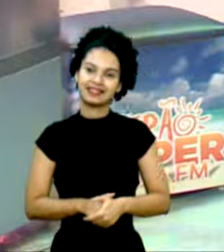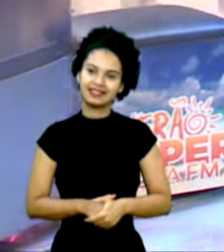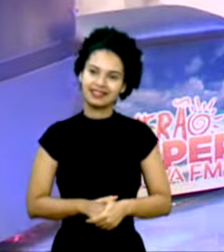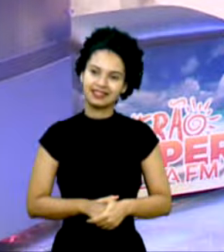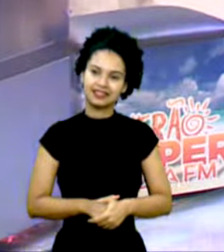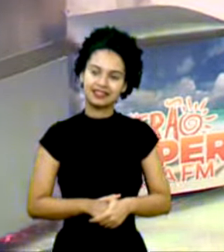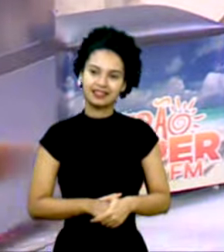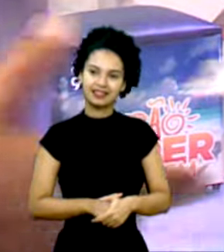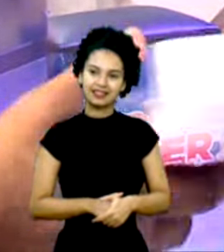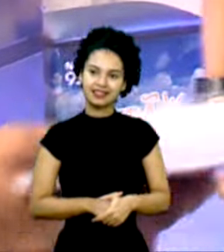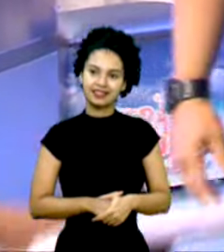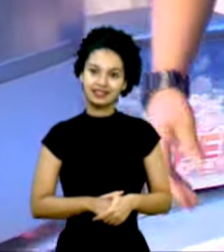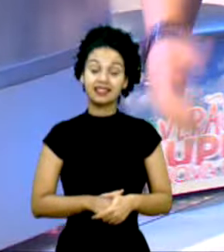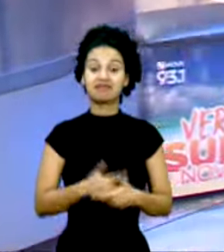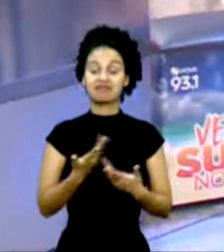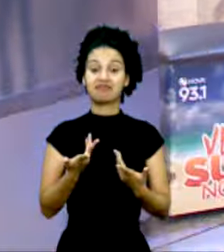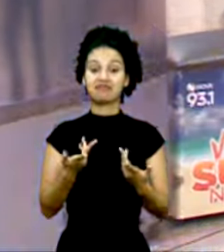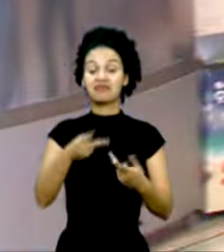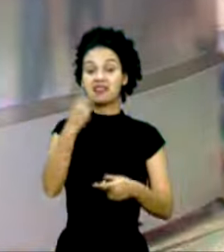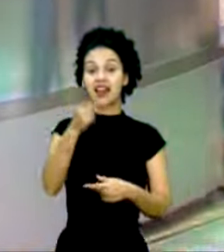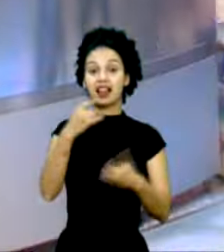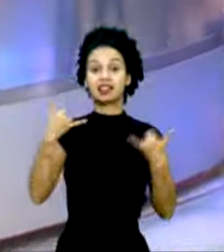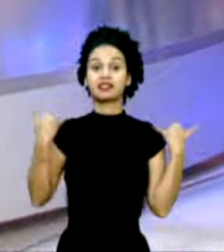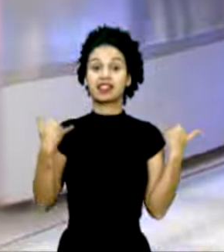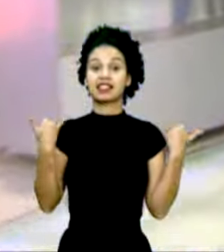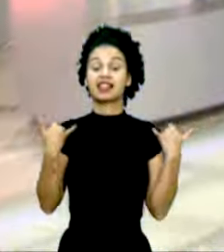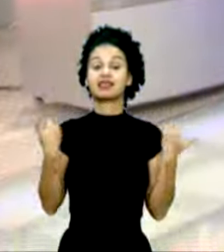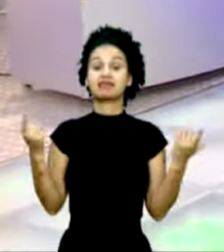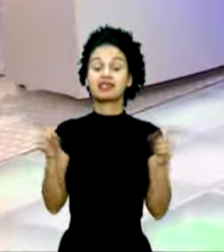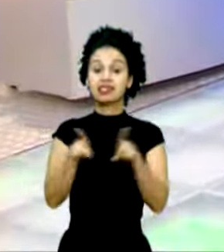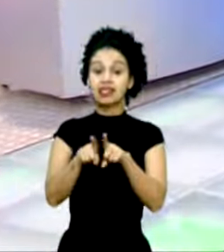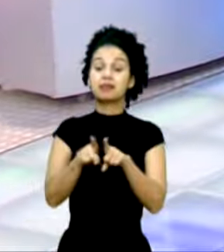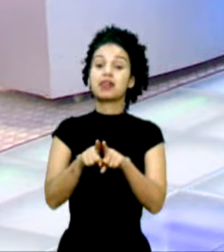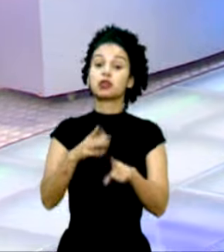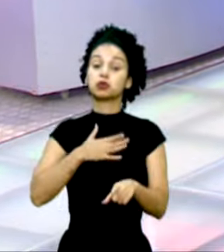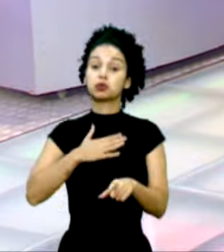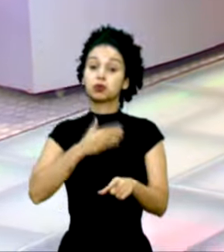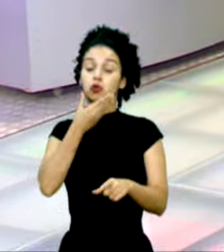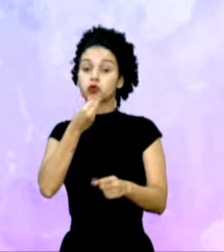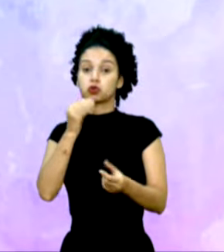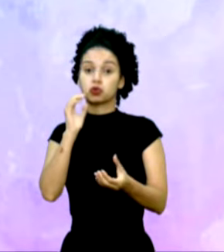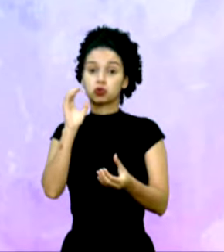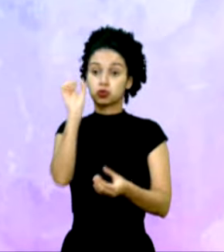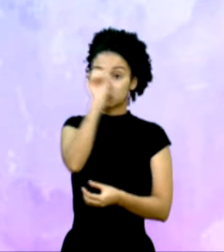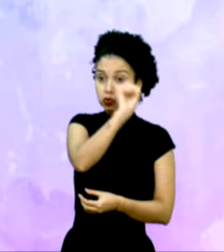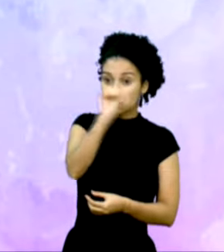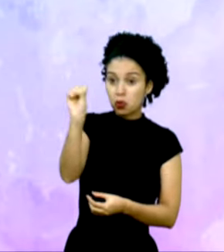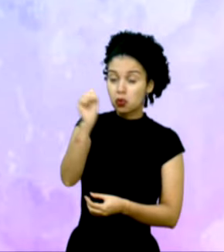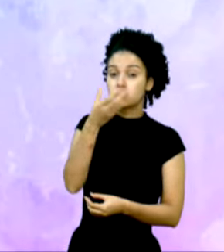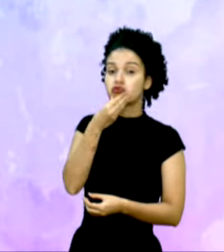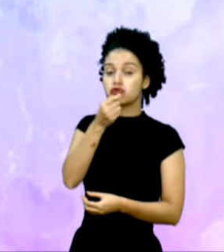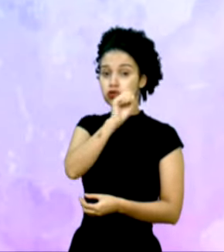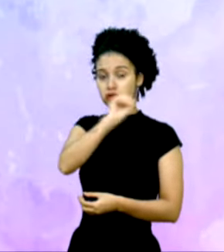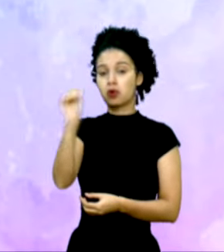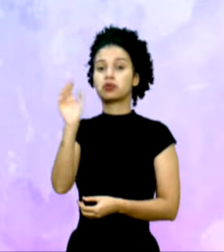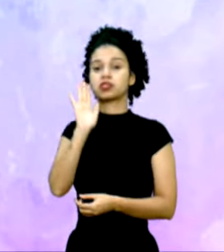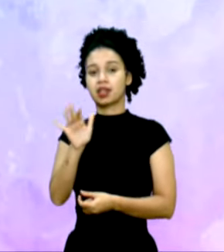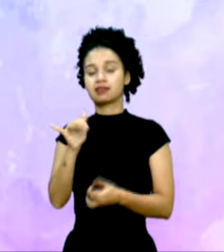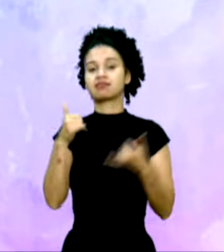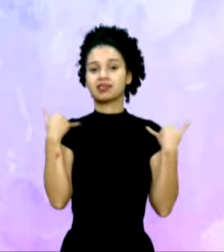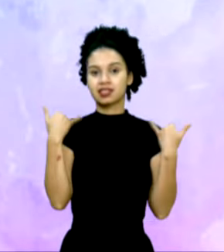Falar em aniversariante, hoje é aniversário do meu sogro, Edson Lobão. Eu quero uma fotinho do Lobão aí, tá aí nosso...